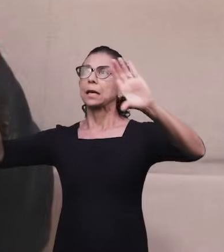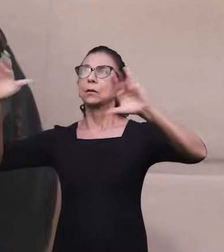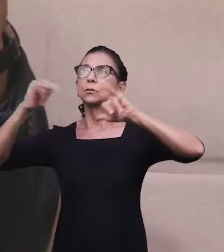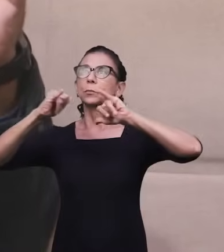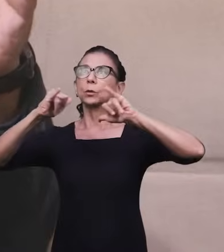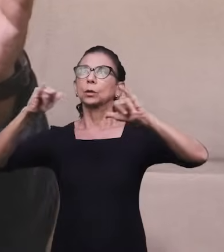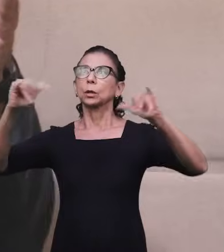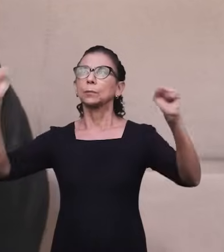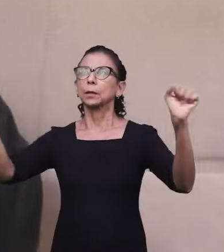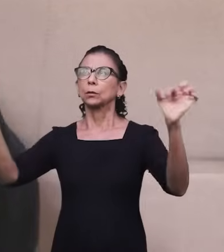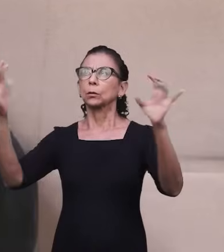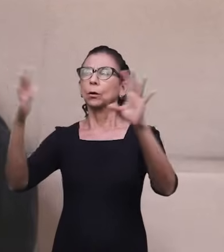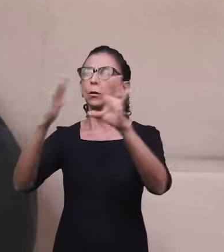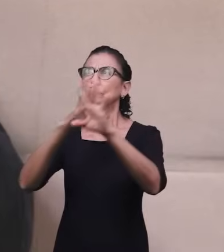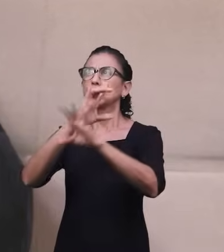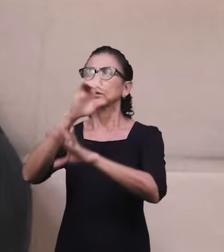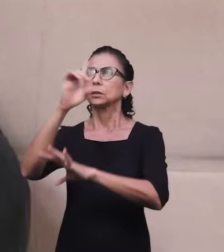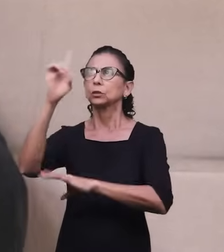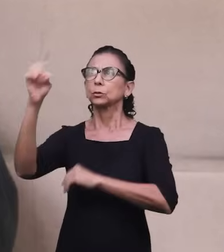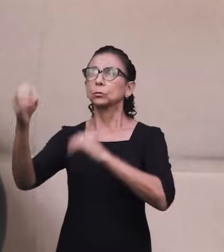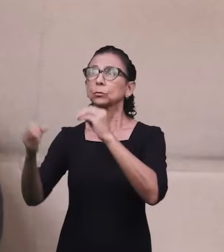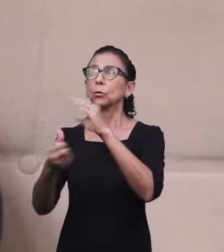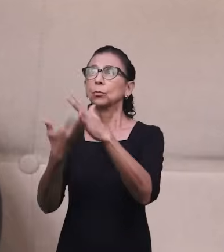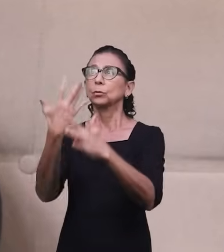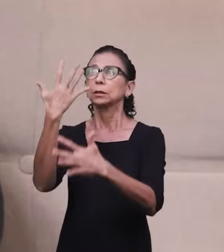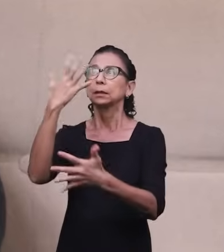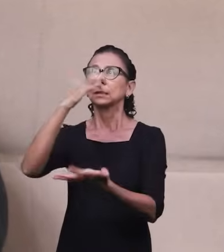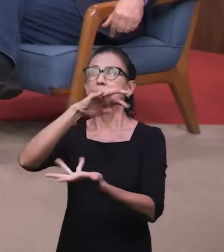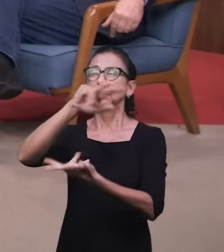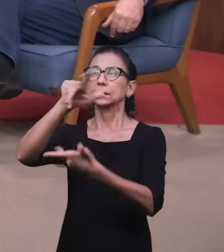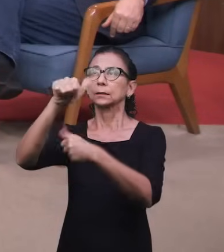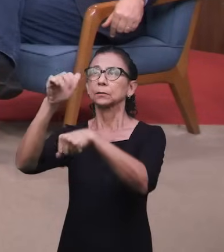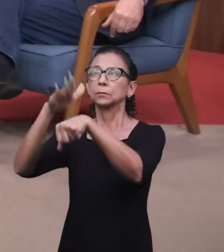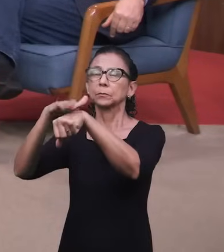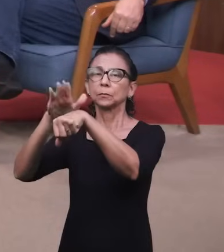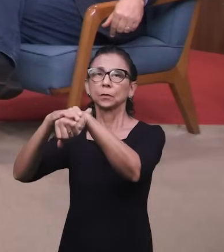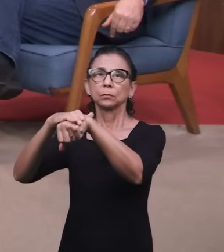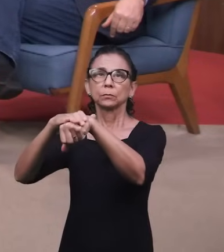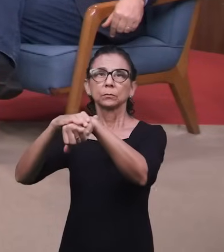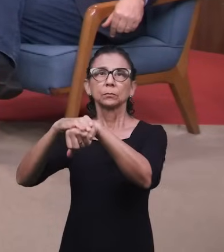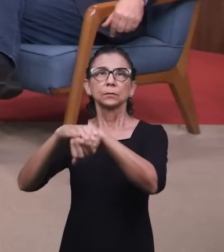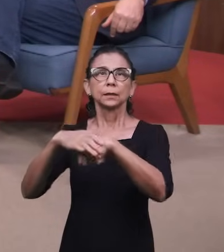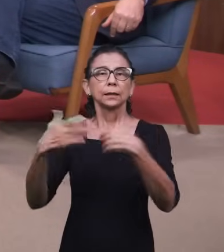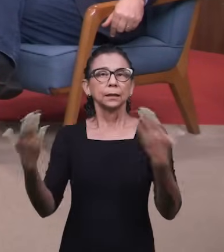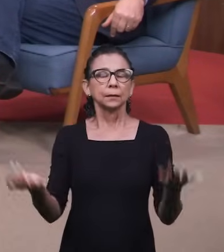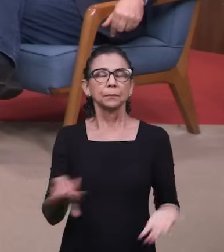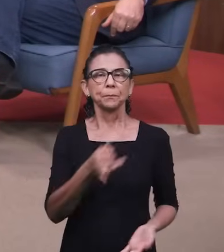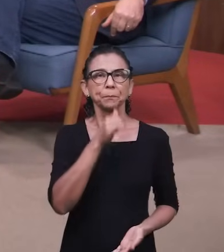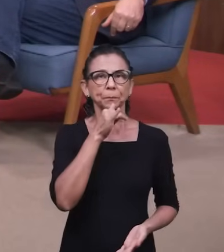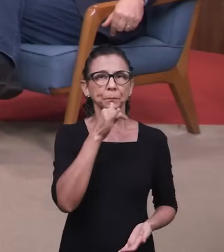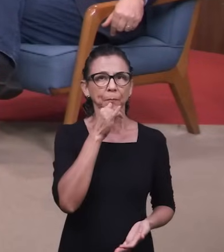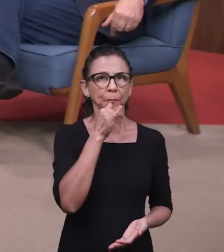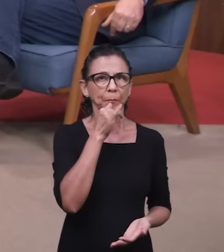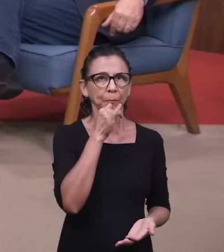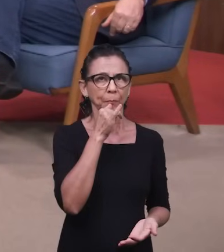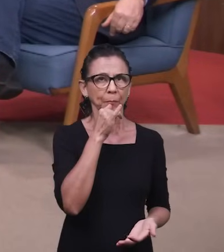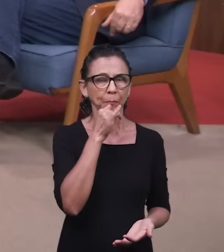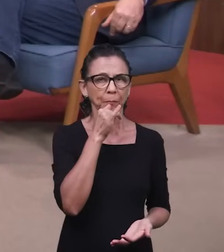a glória de Deus e o firmamento, a obra das suas mãos. Então, esse texto, por exemplo, aparecem as flores na